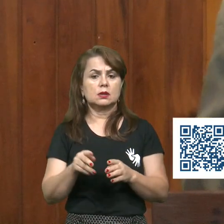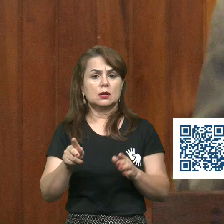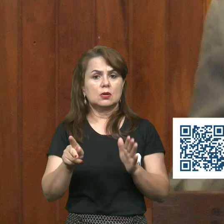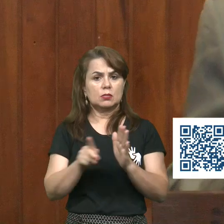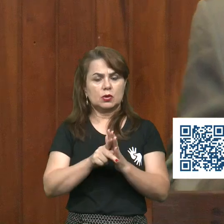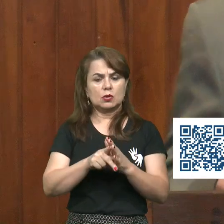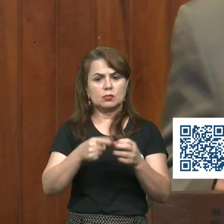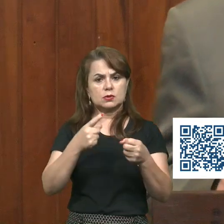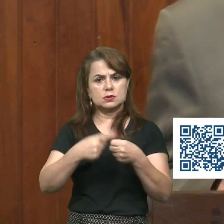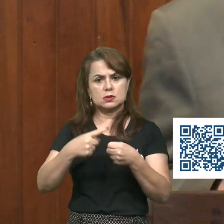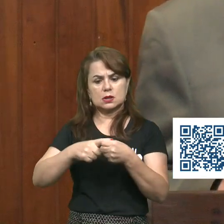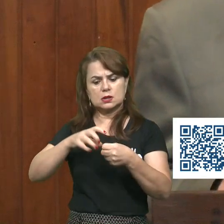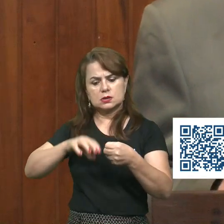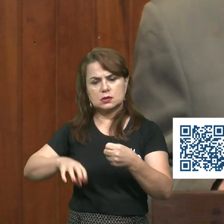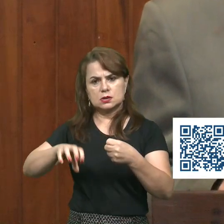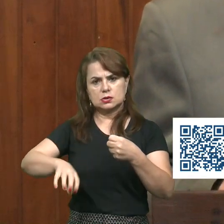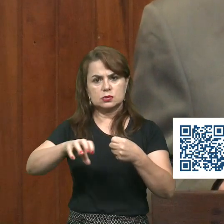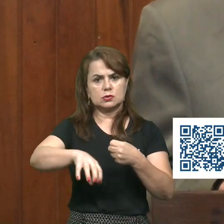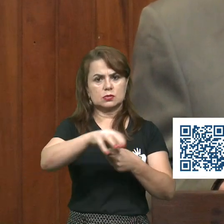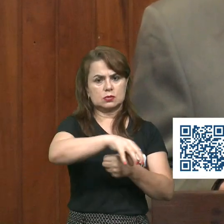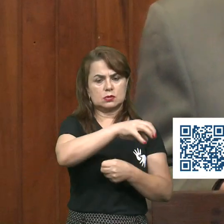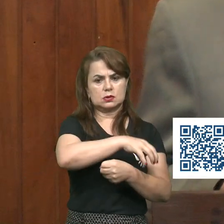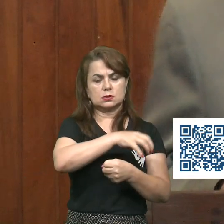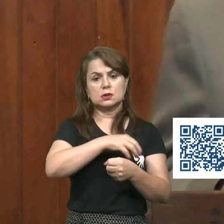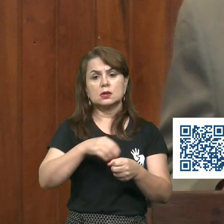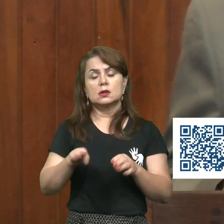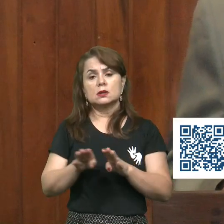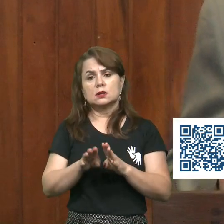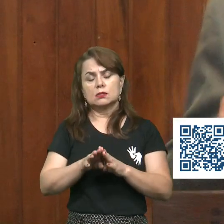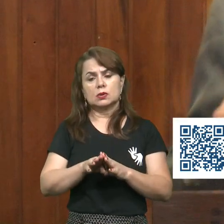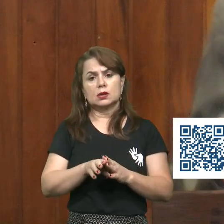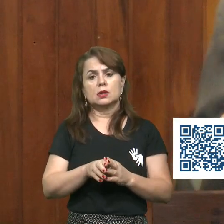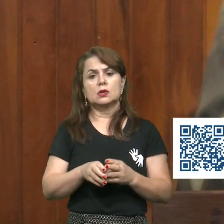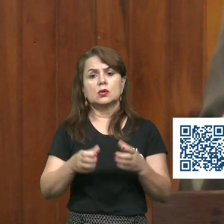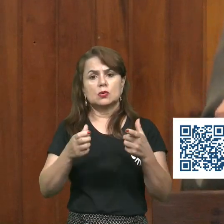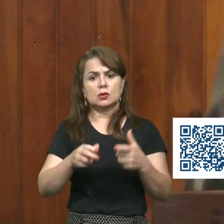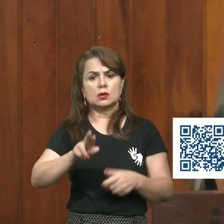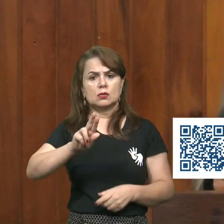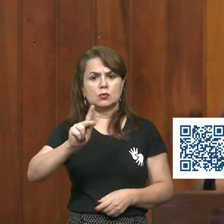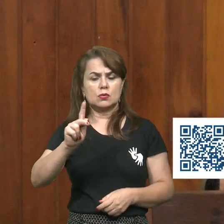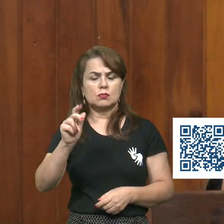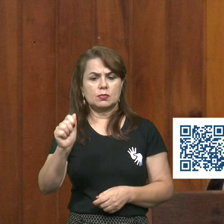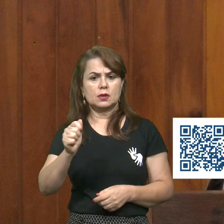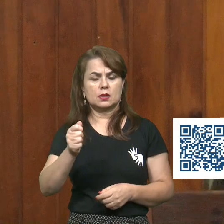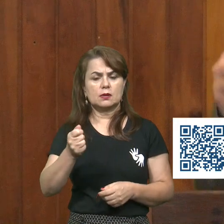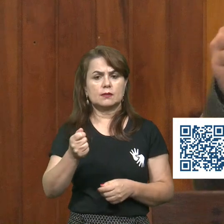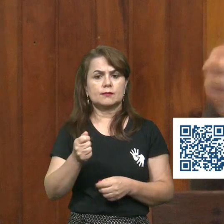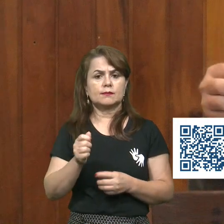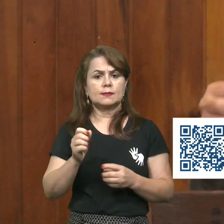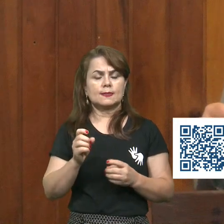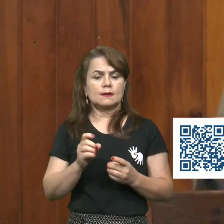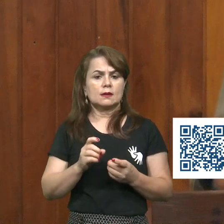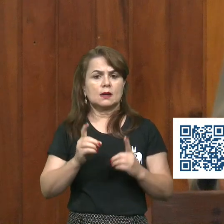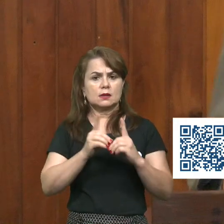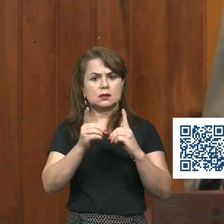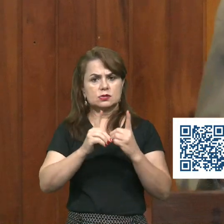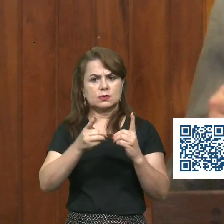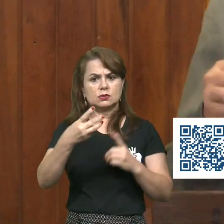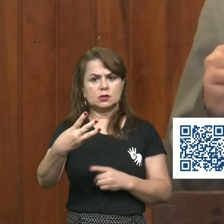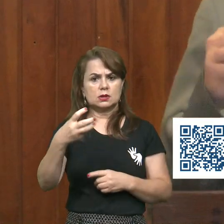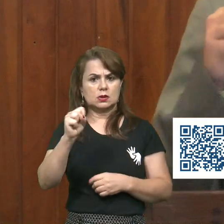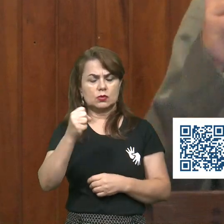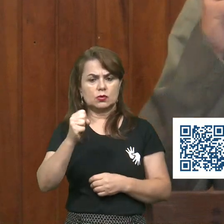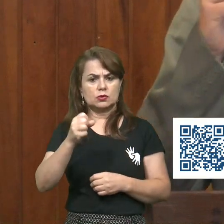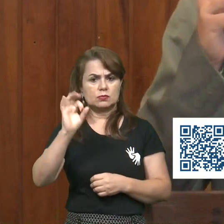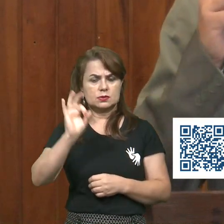município da nossa cidade. A unidade conseguiu aumentar em 38% sua capacidade,